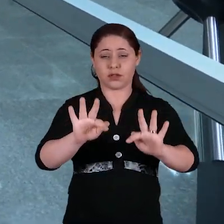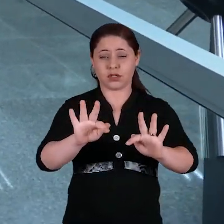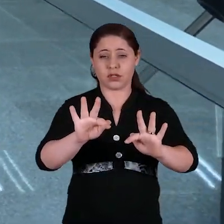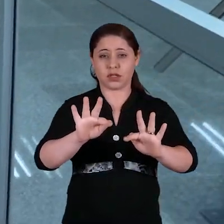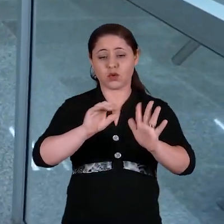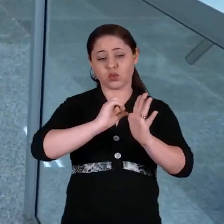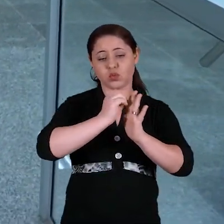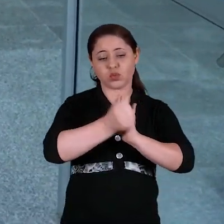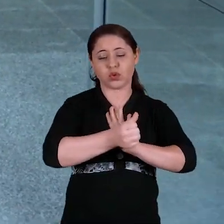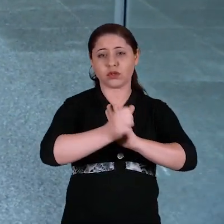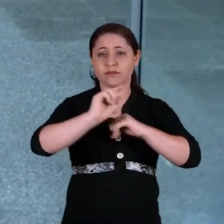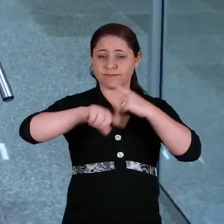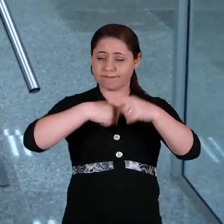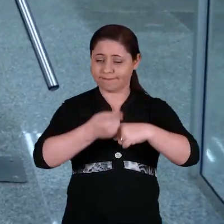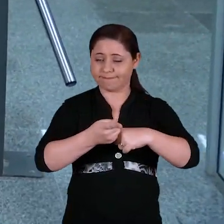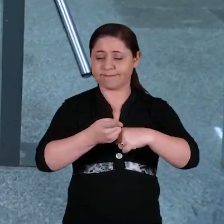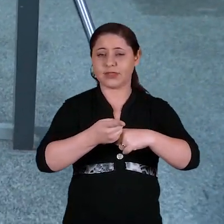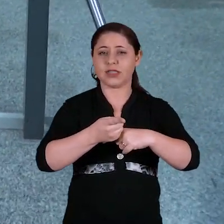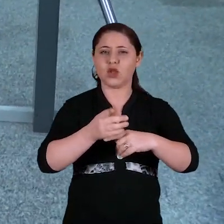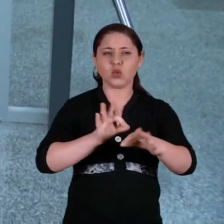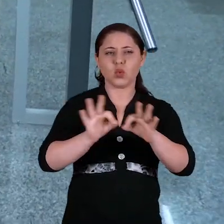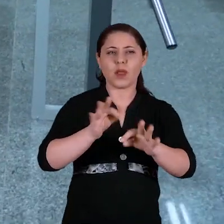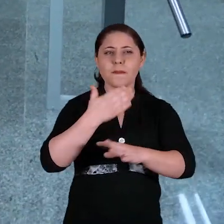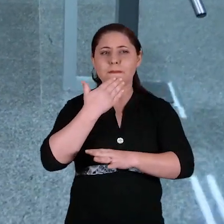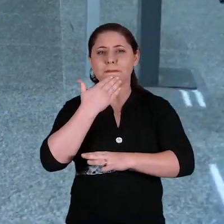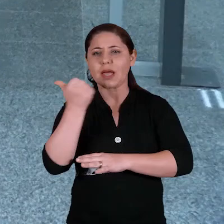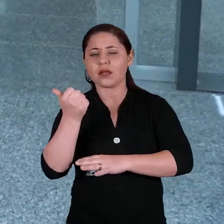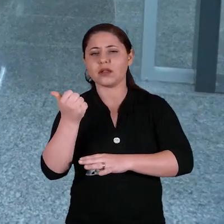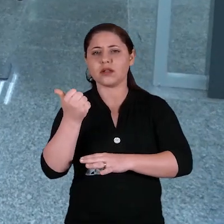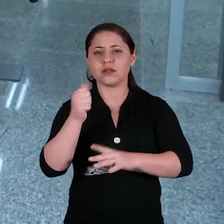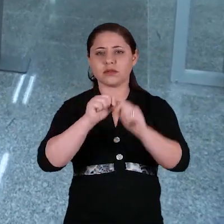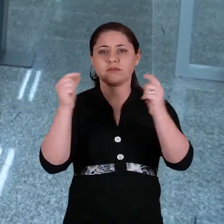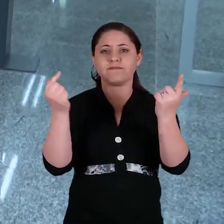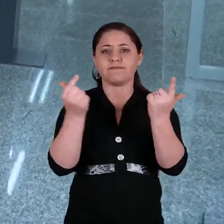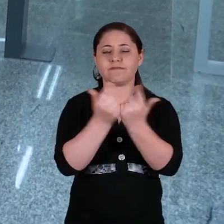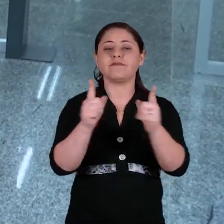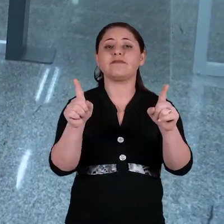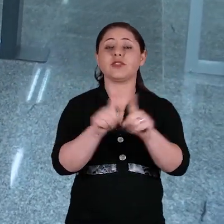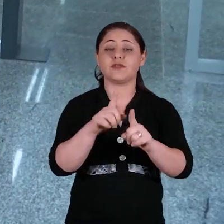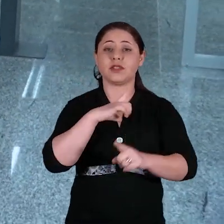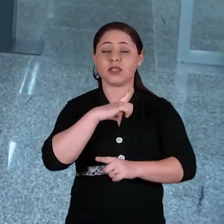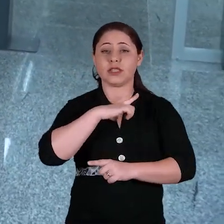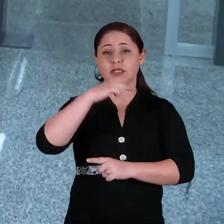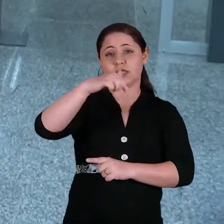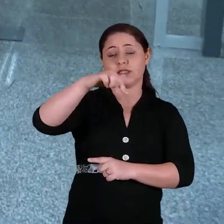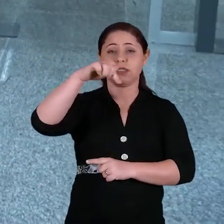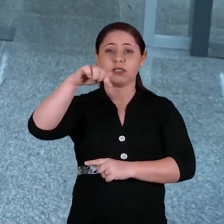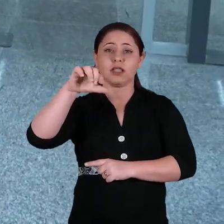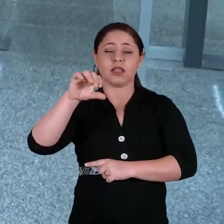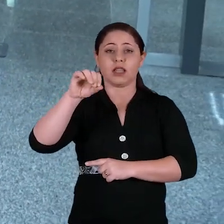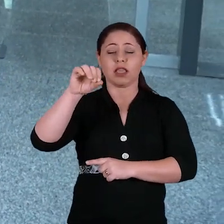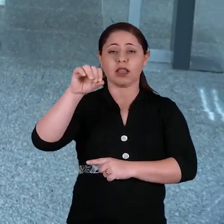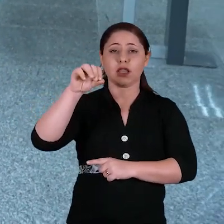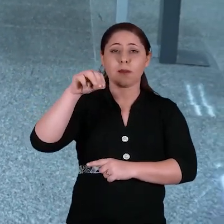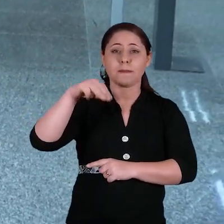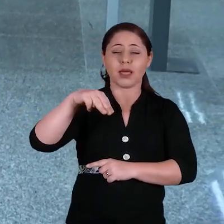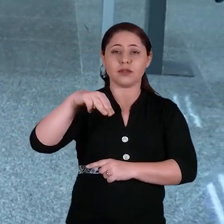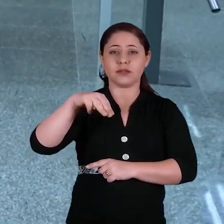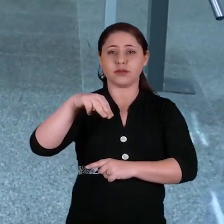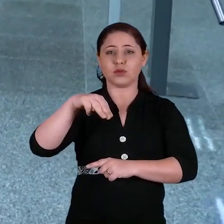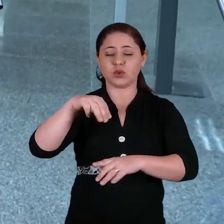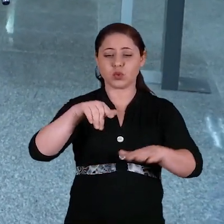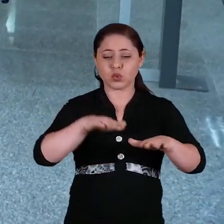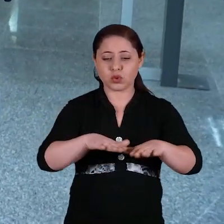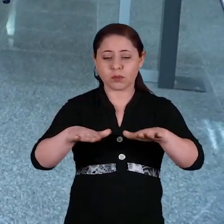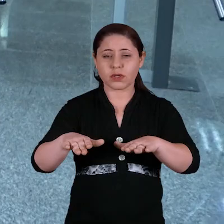próximo semestre. Além de todas as melhorias, a Assembleia Legislativa vai ganhar 770 metros de piso tátil,